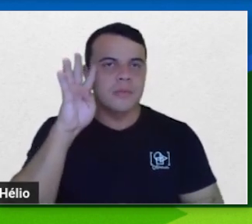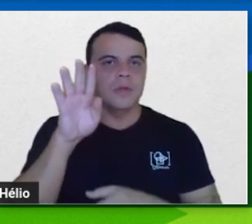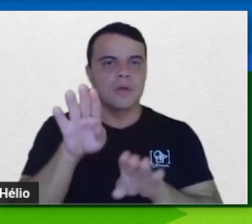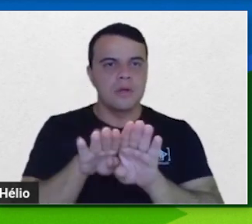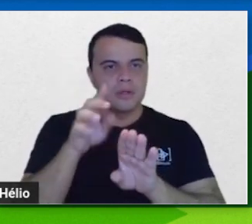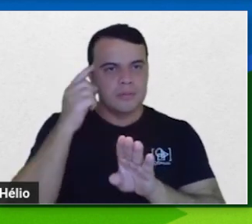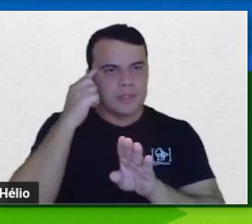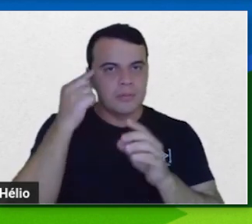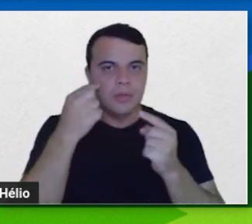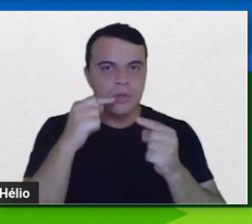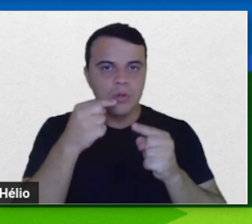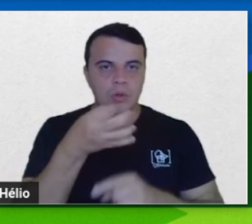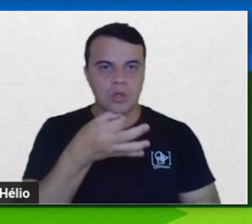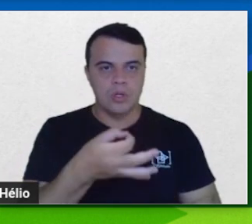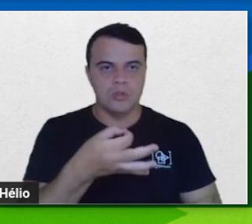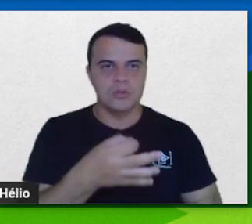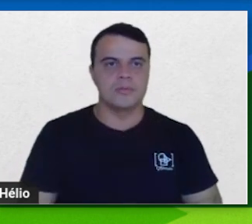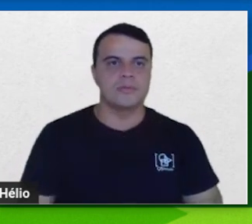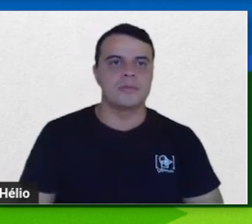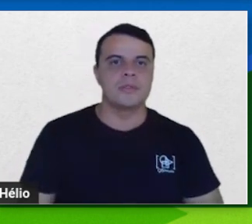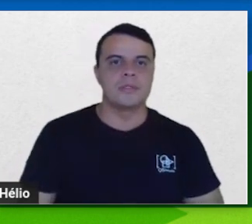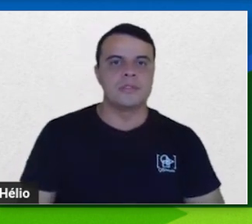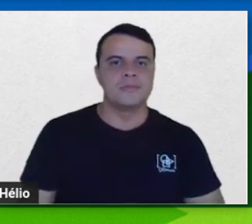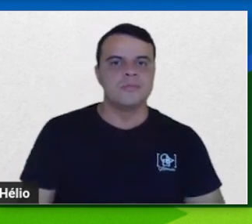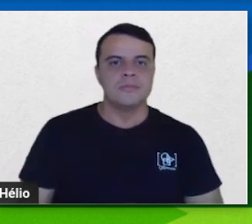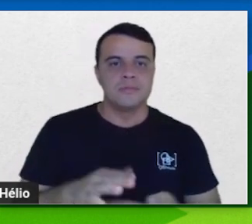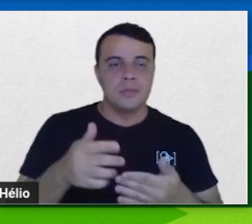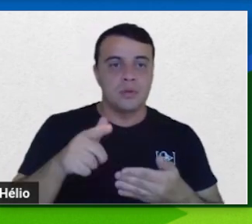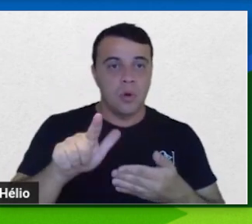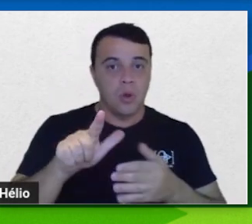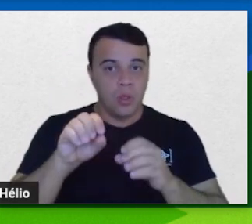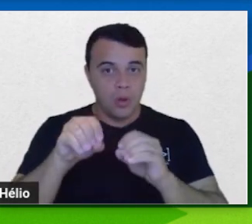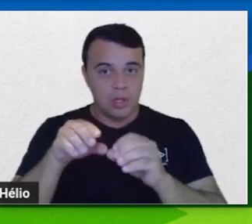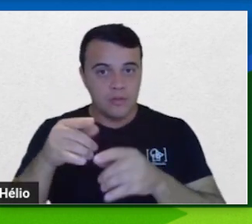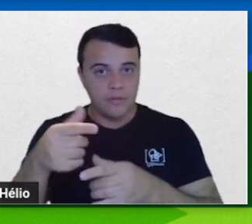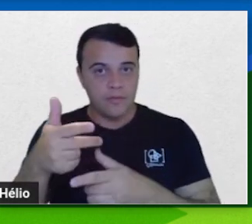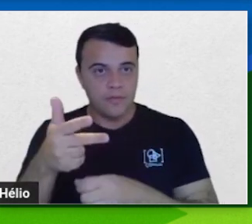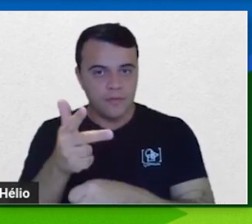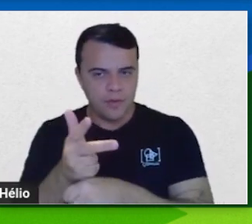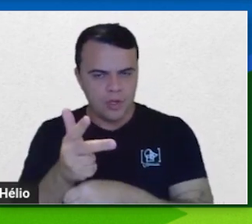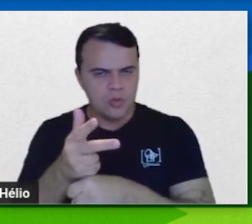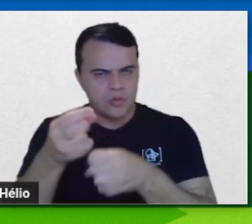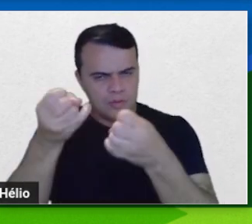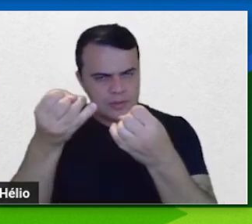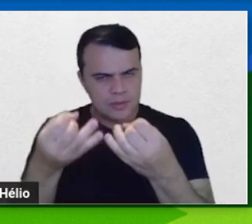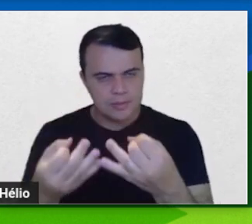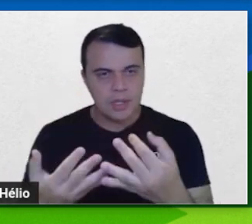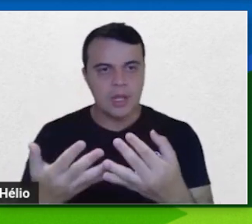pensamento crítico, né? Então, na próxima aula, a gente vai dar mais